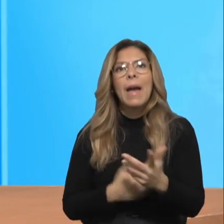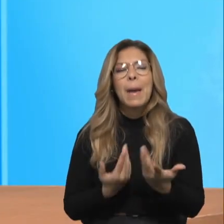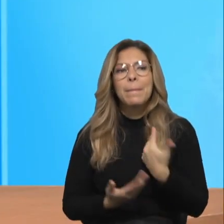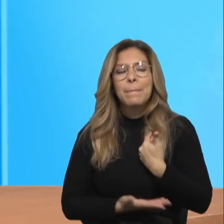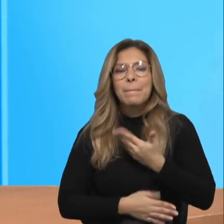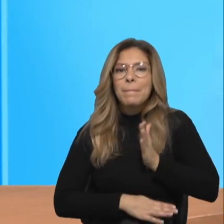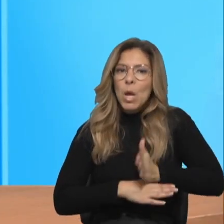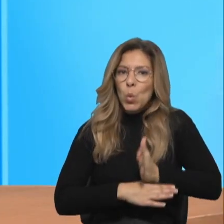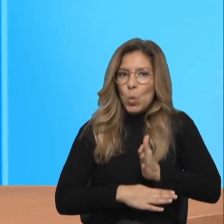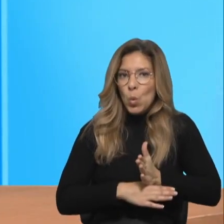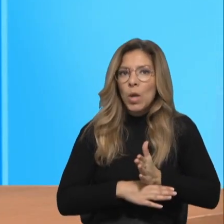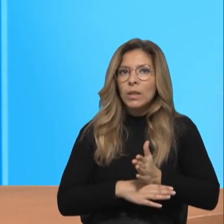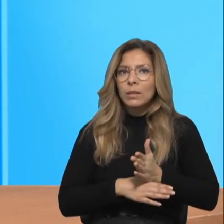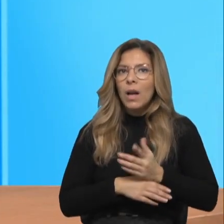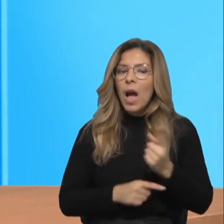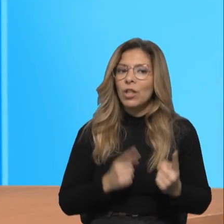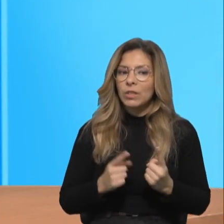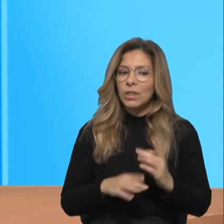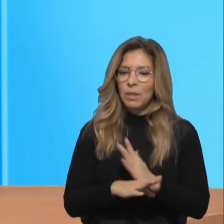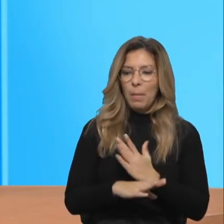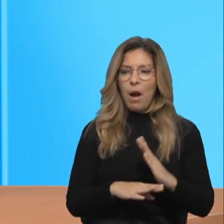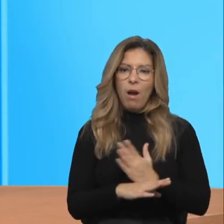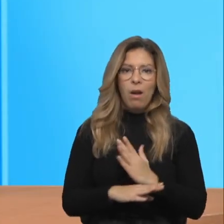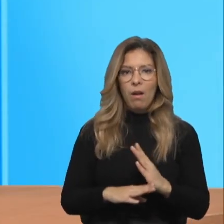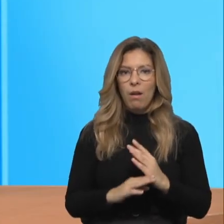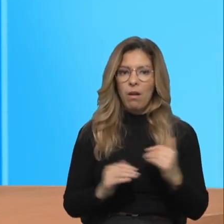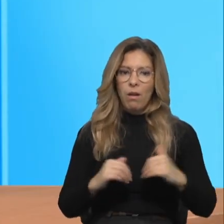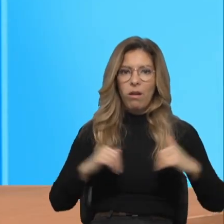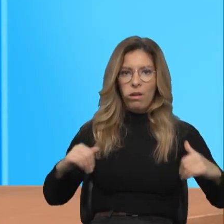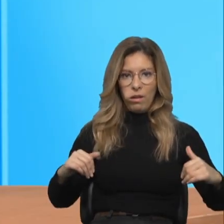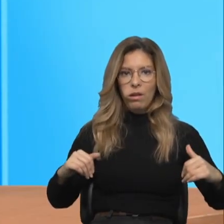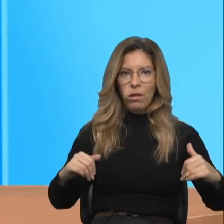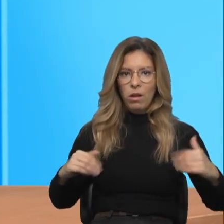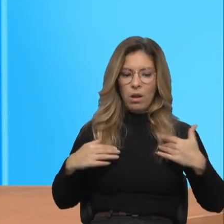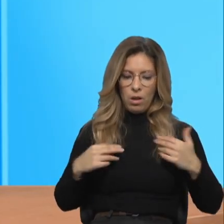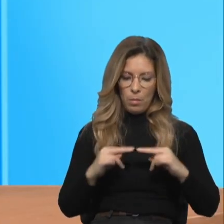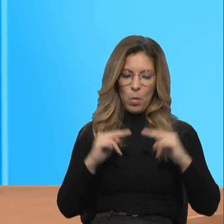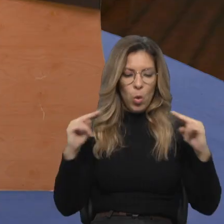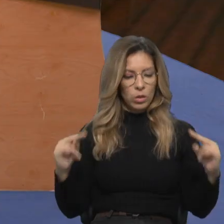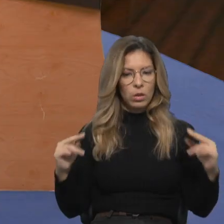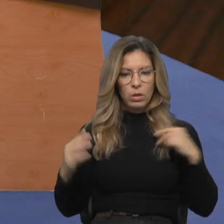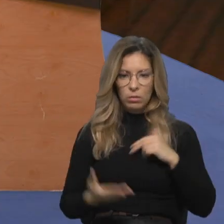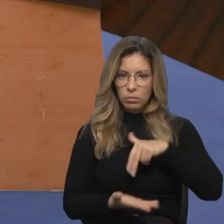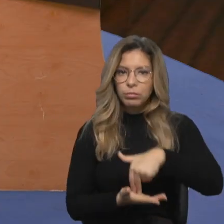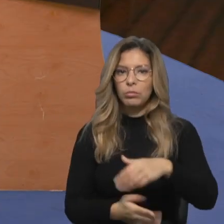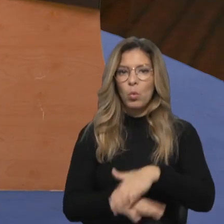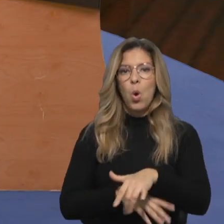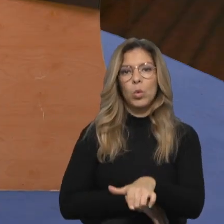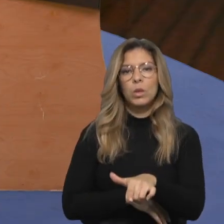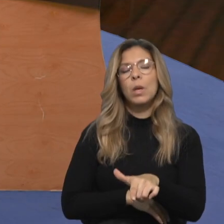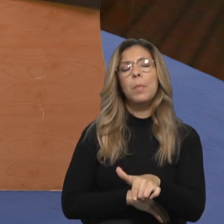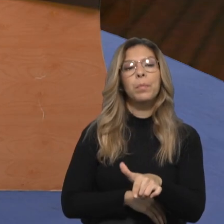este fosso, que às vezes separam essas realidades, fazer este fosso reduzir. E é com este